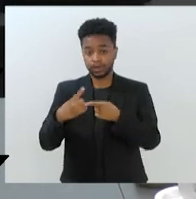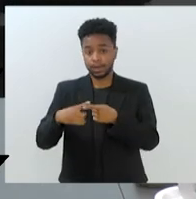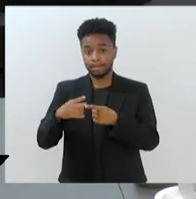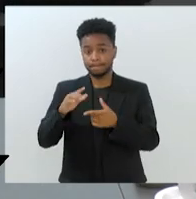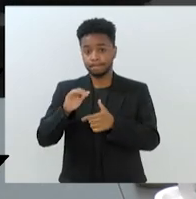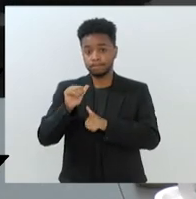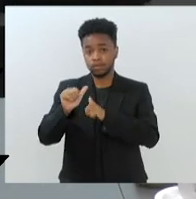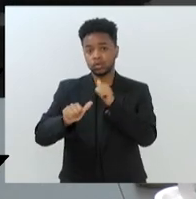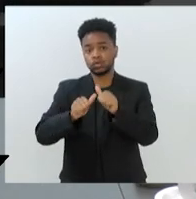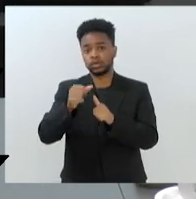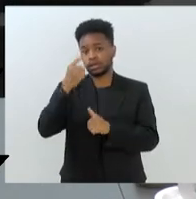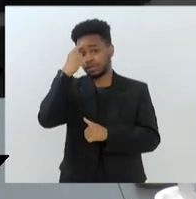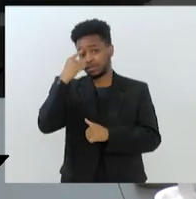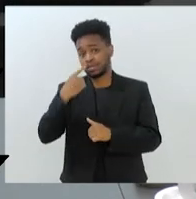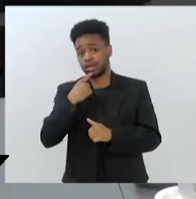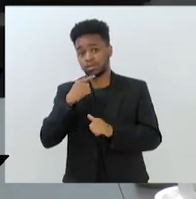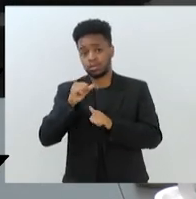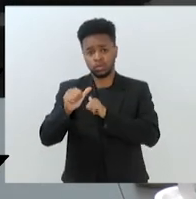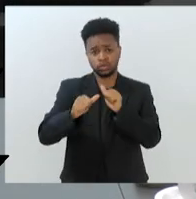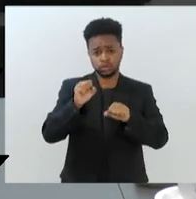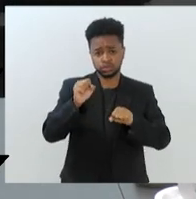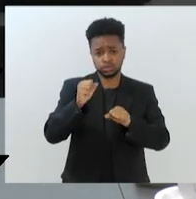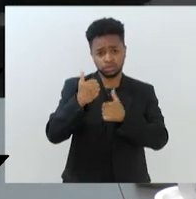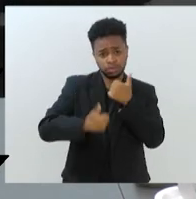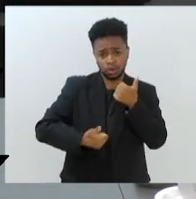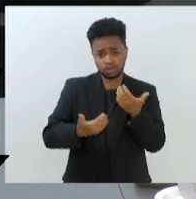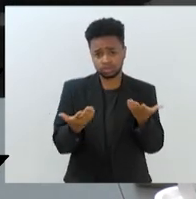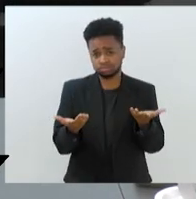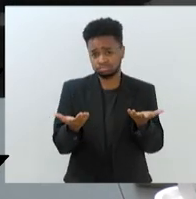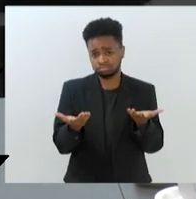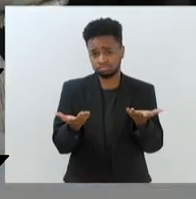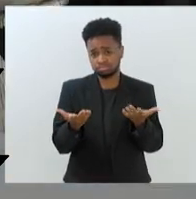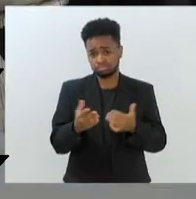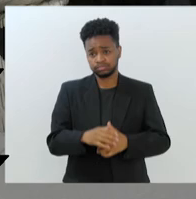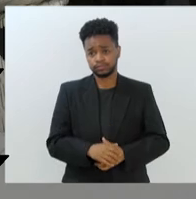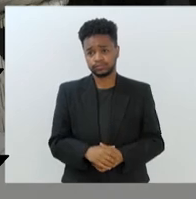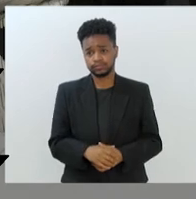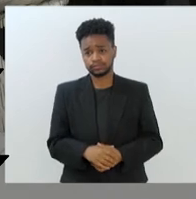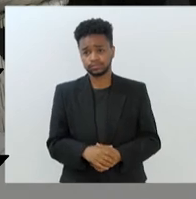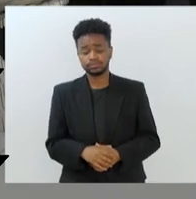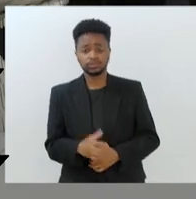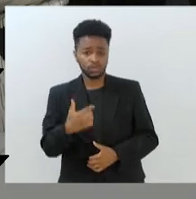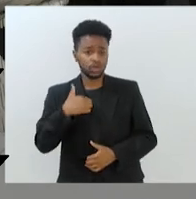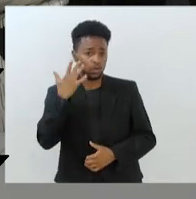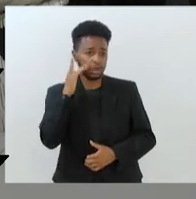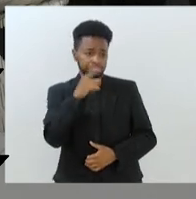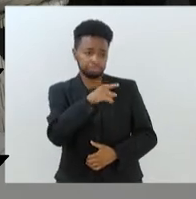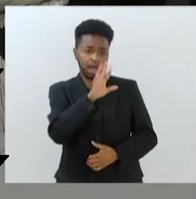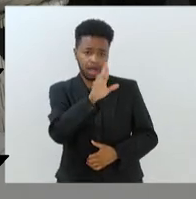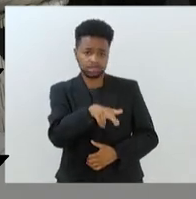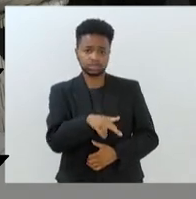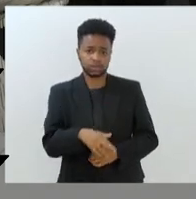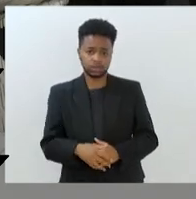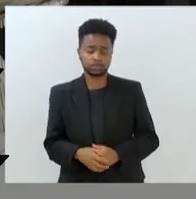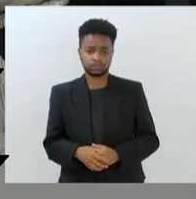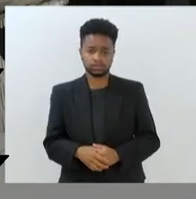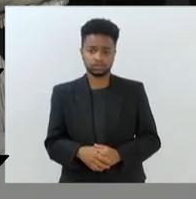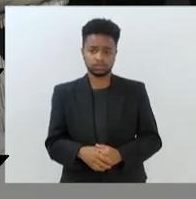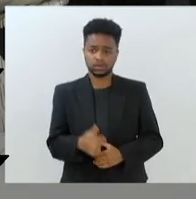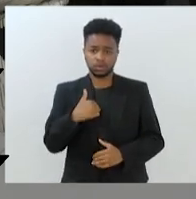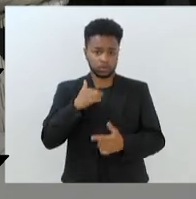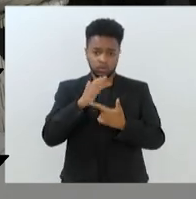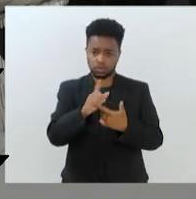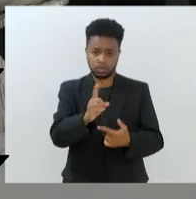A paisagem muda, o esporte... Deputado Luiz Paulo, eu acho que Vossa Excelência tem razão. Eu não apresento projeto